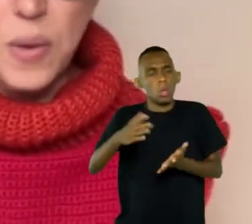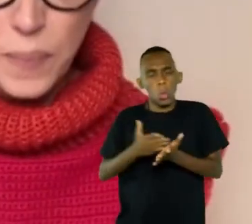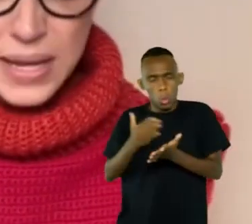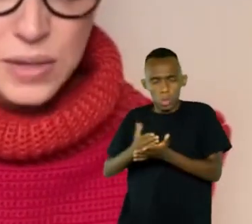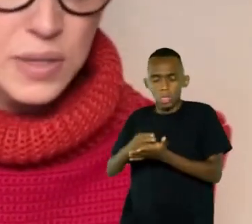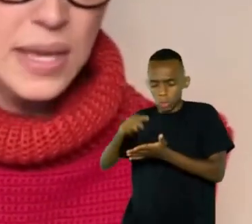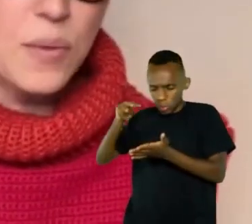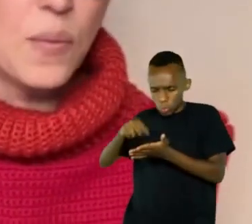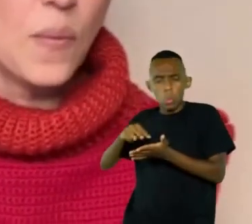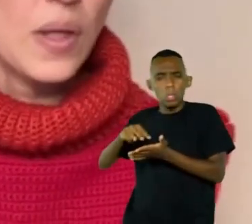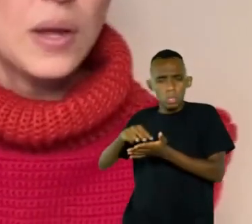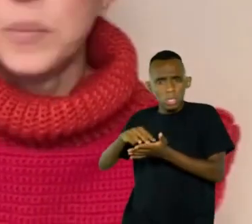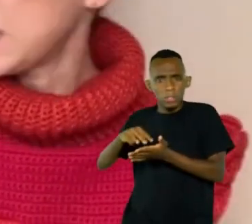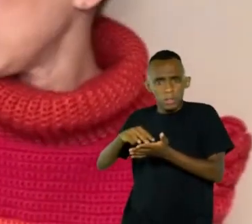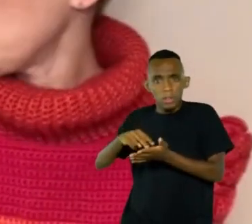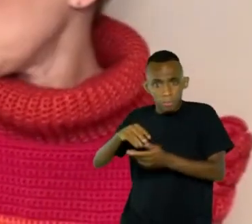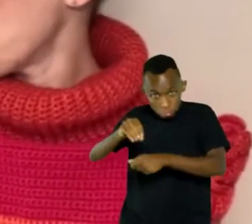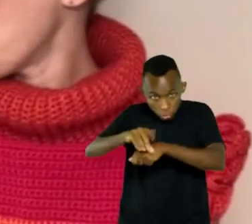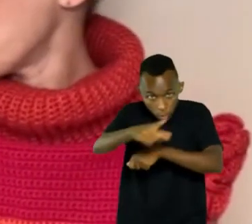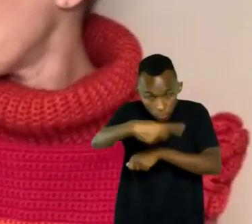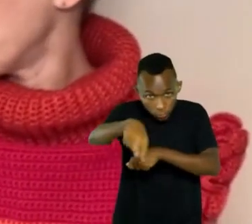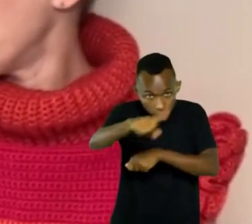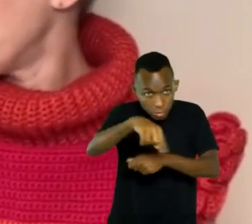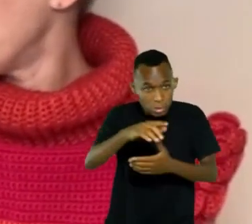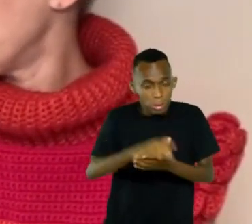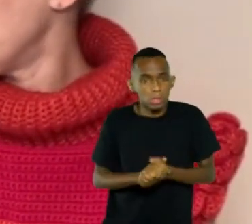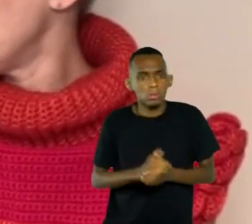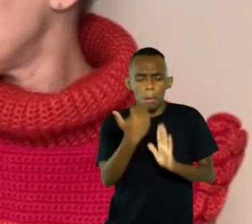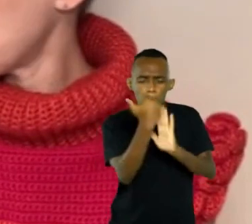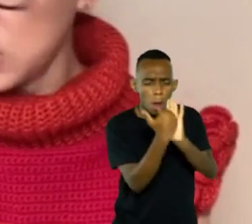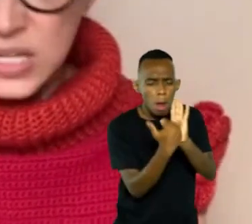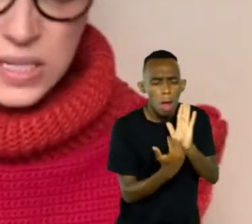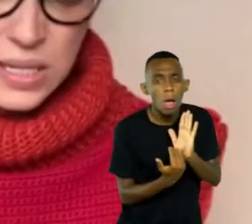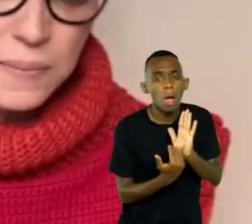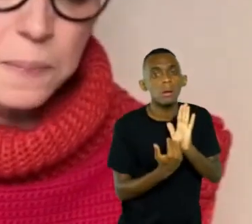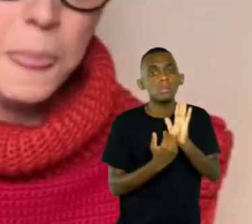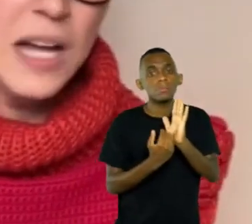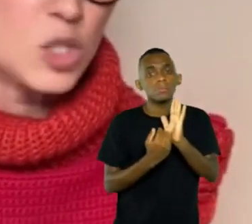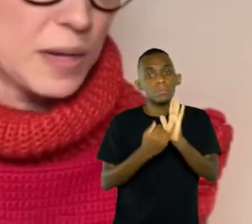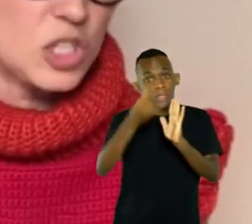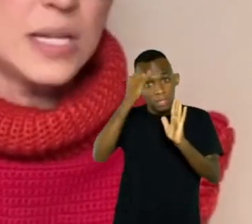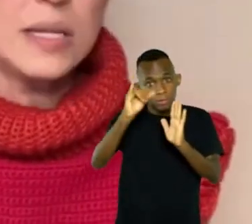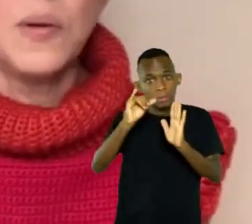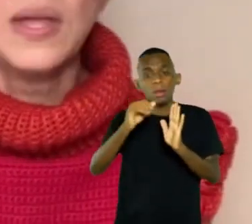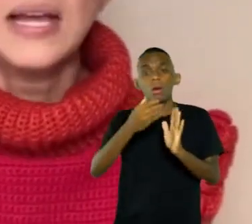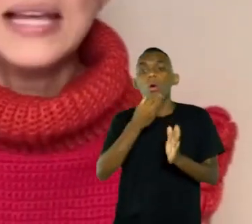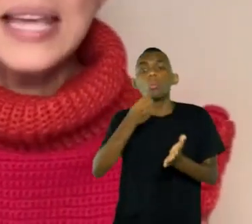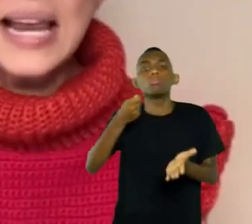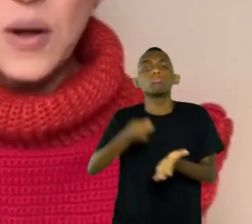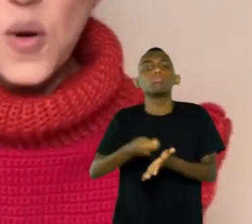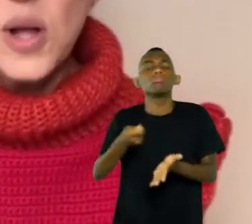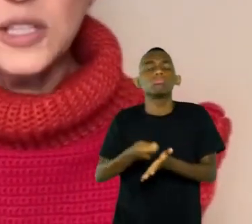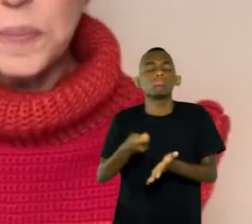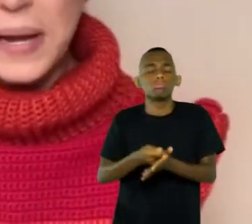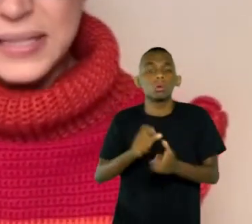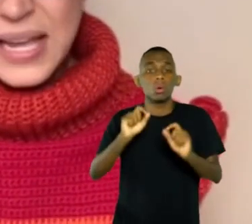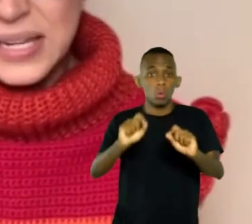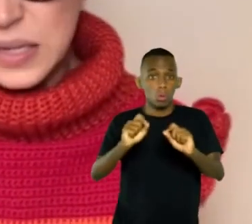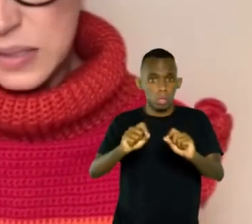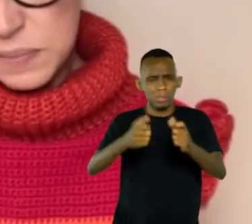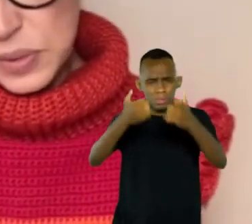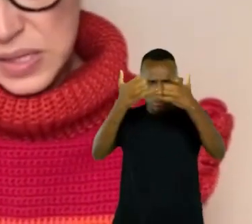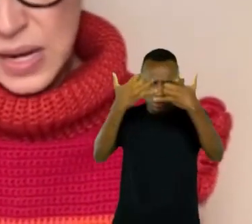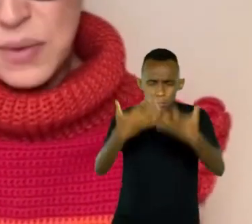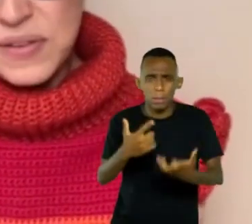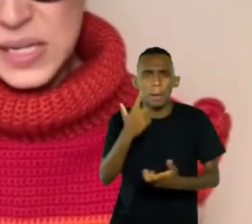eu recomendo, que é o Pequeno Manual Antimachista, Antimachismo, que ela conta do pai dela,